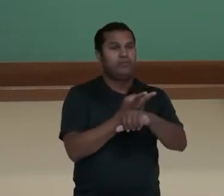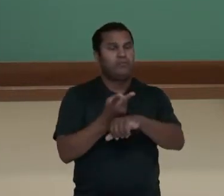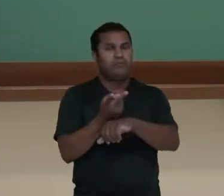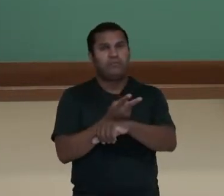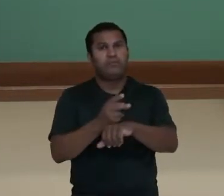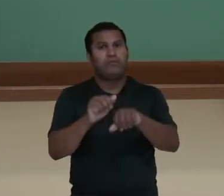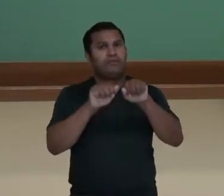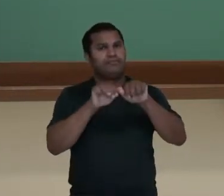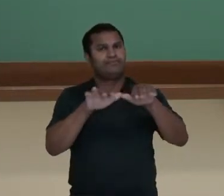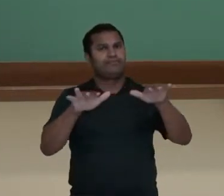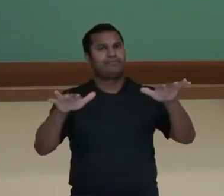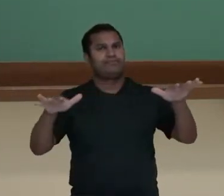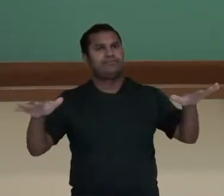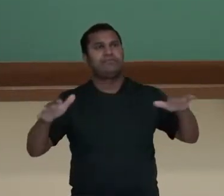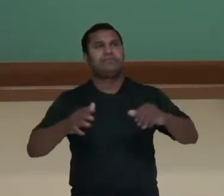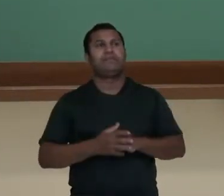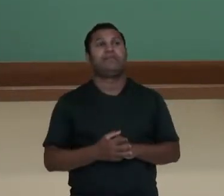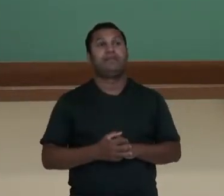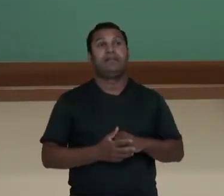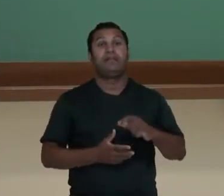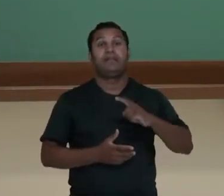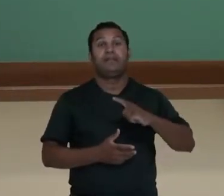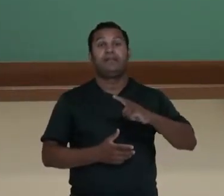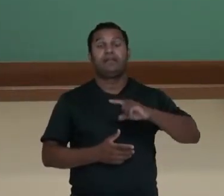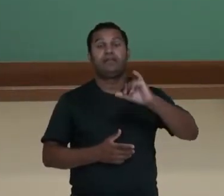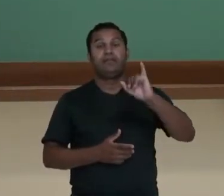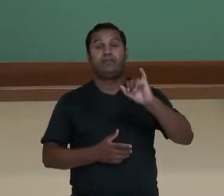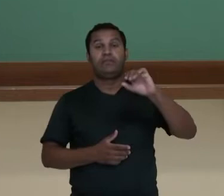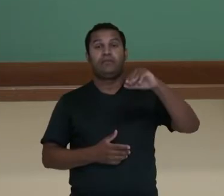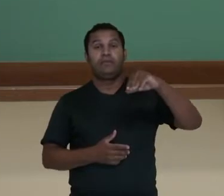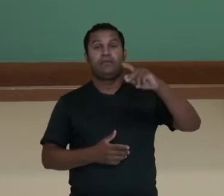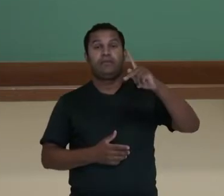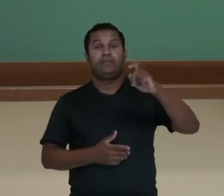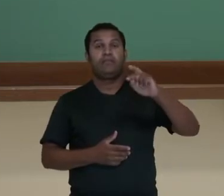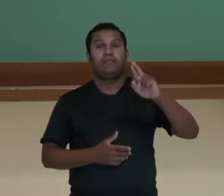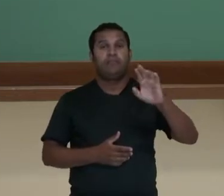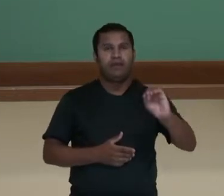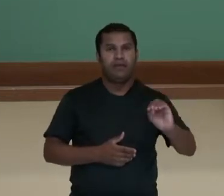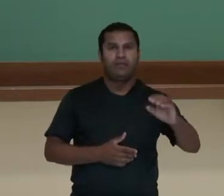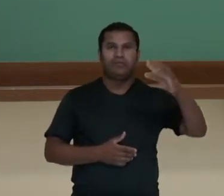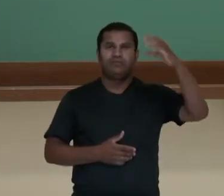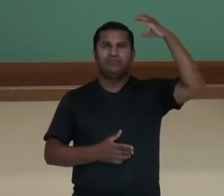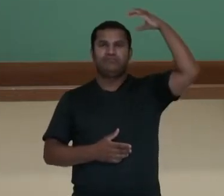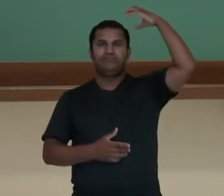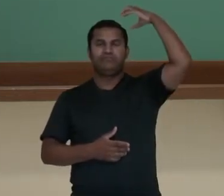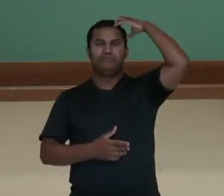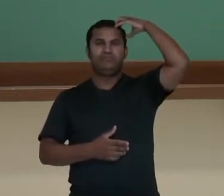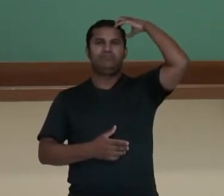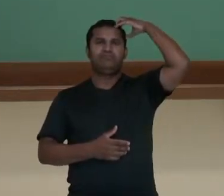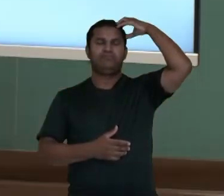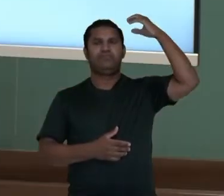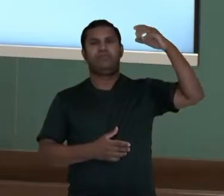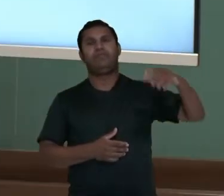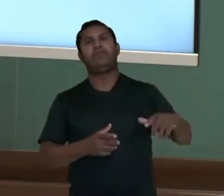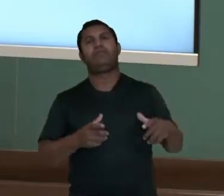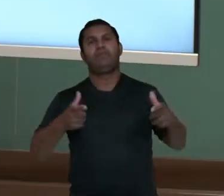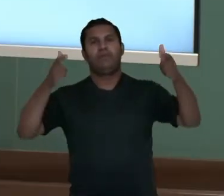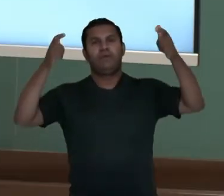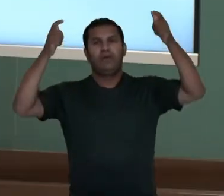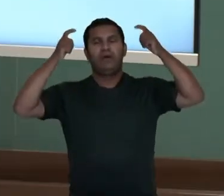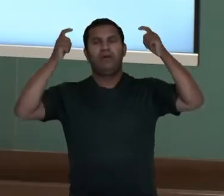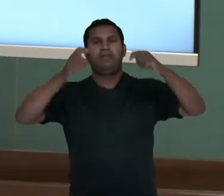de Império Asteca, né? Essa ideia de um império, de um imperador. E aqui, olha só, na, né, expansão